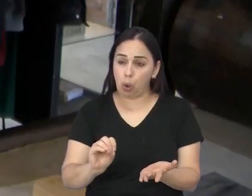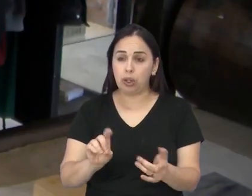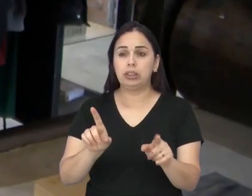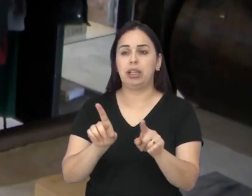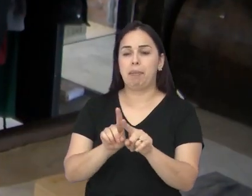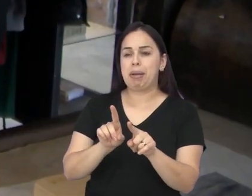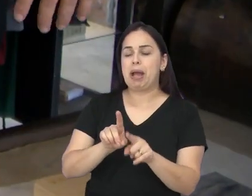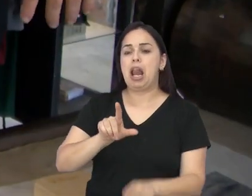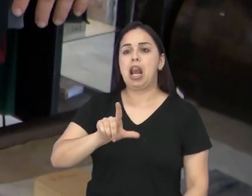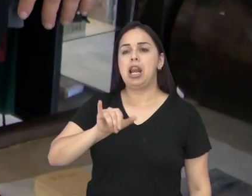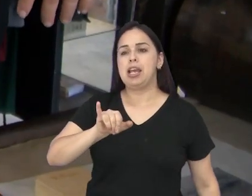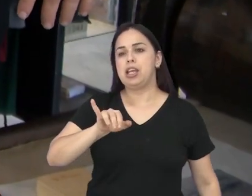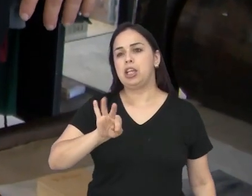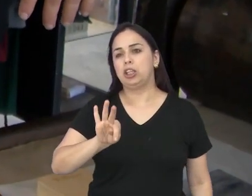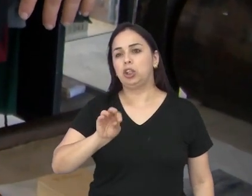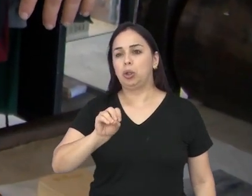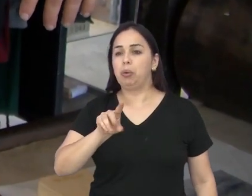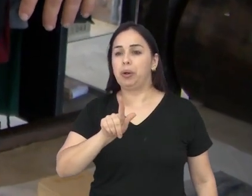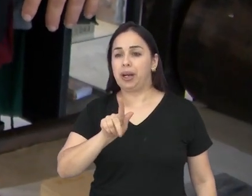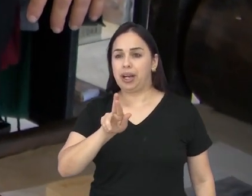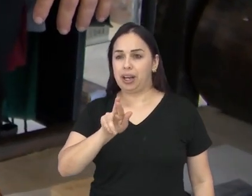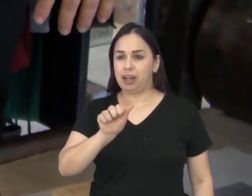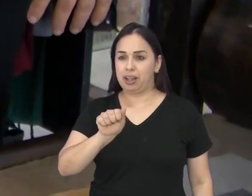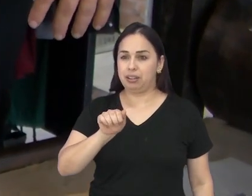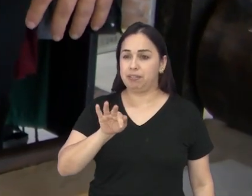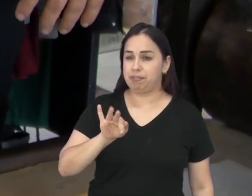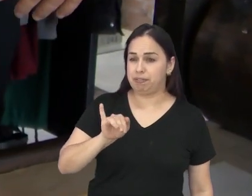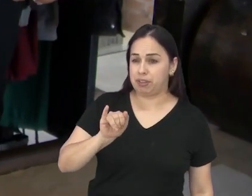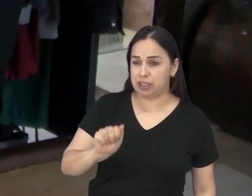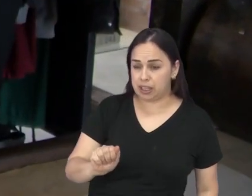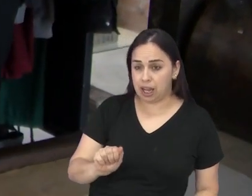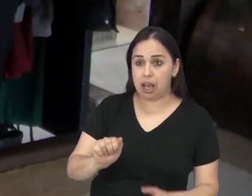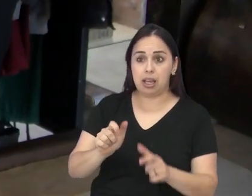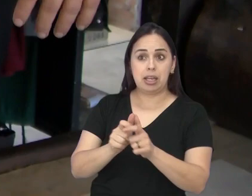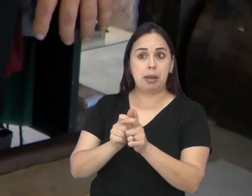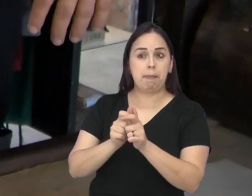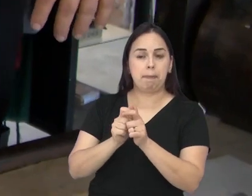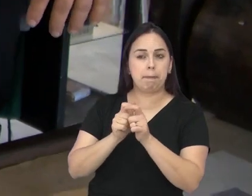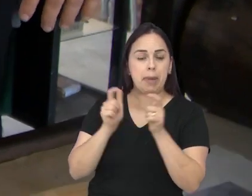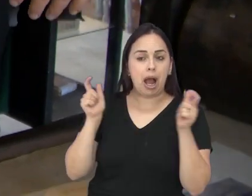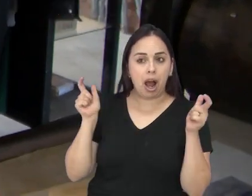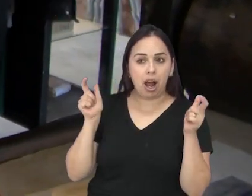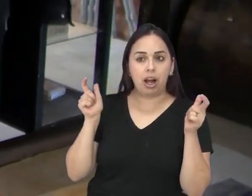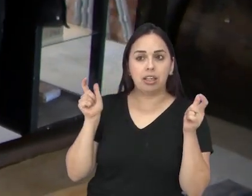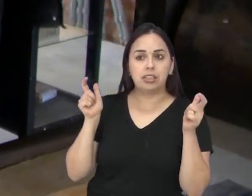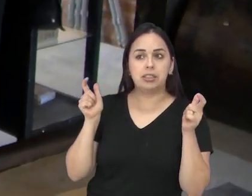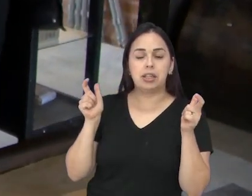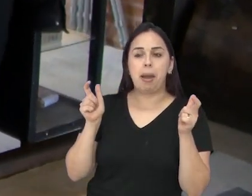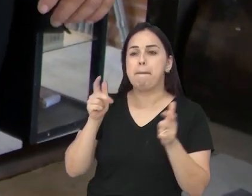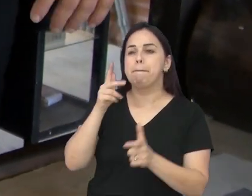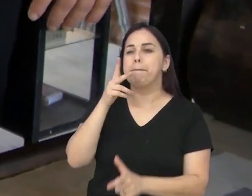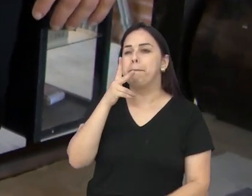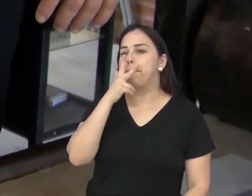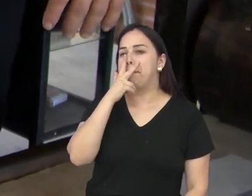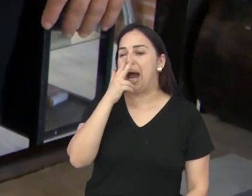A litografia, que é o grande pai e